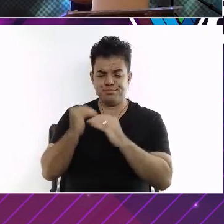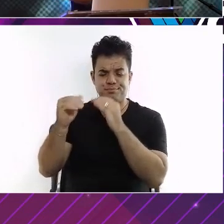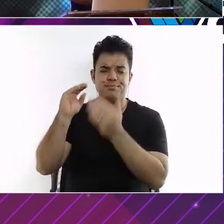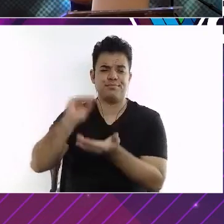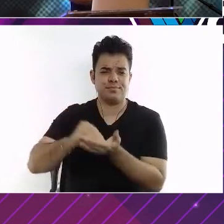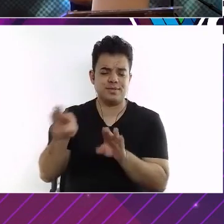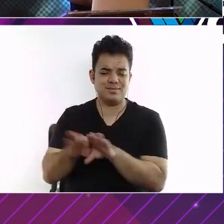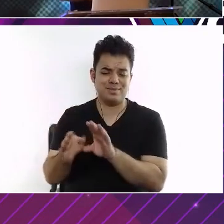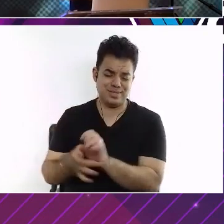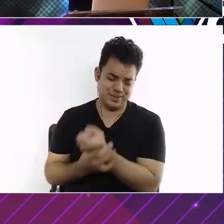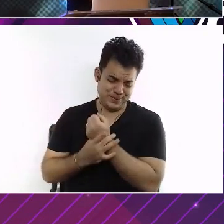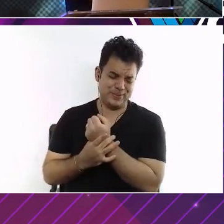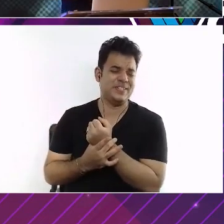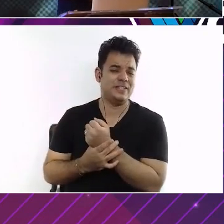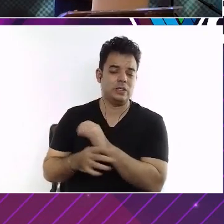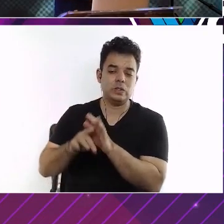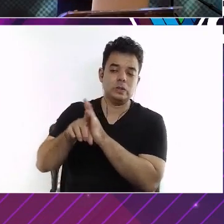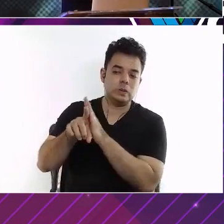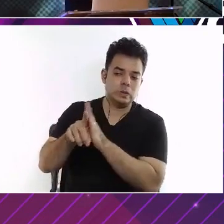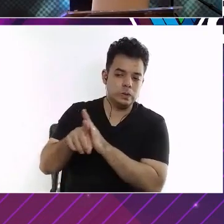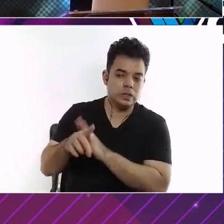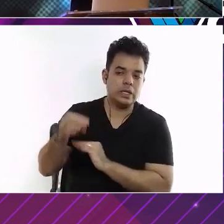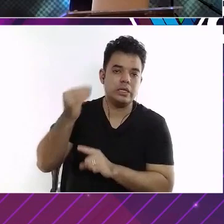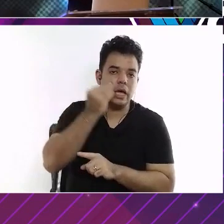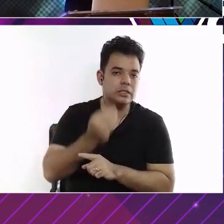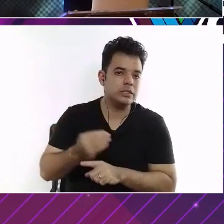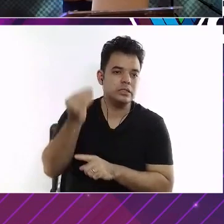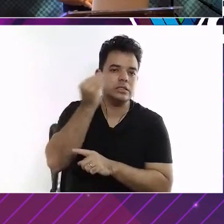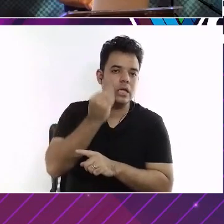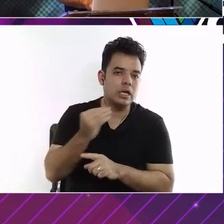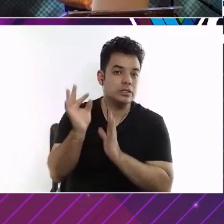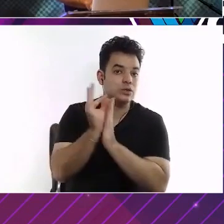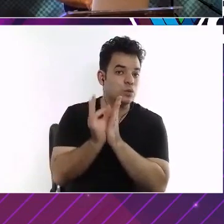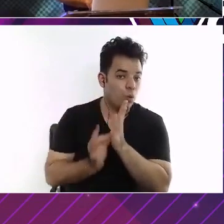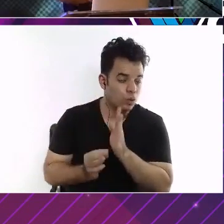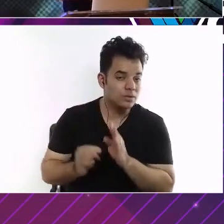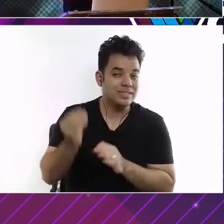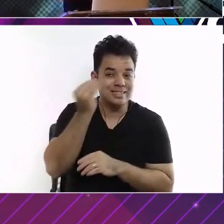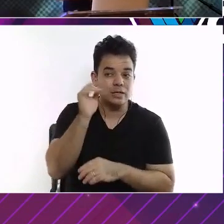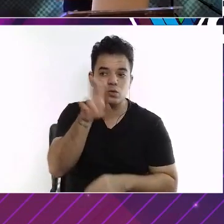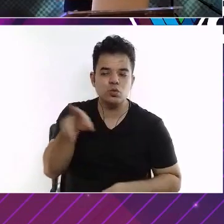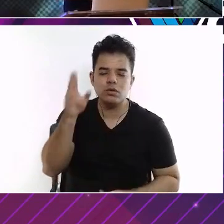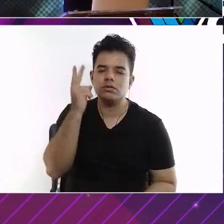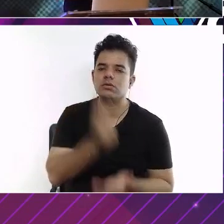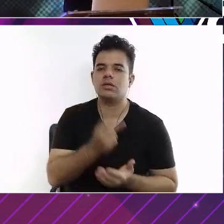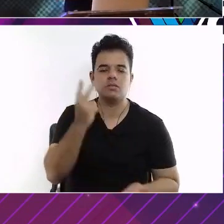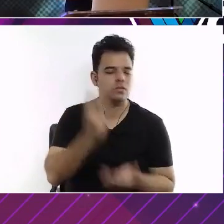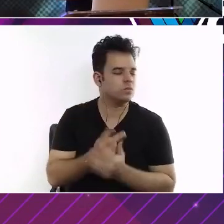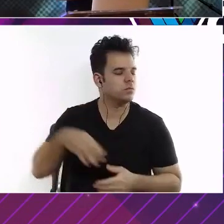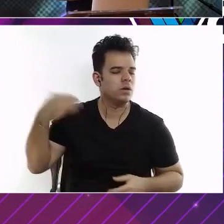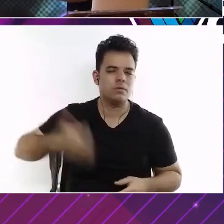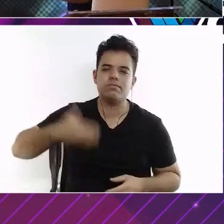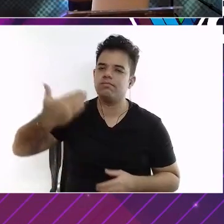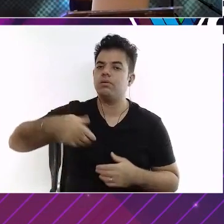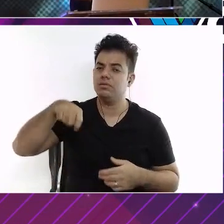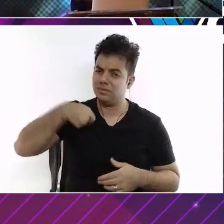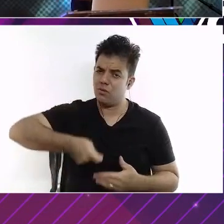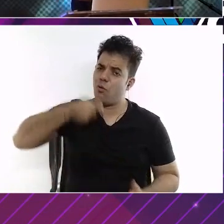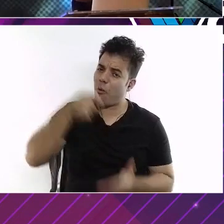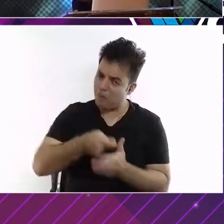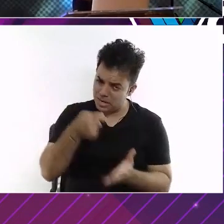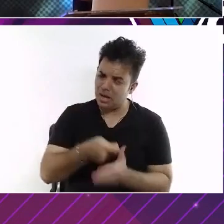segurança. Revisões e testes de código e testes de uso sempre é absolutamente obrigatório.